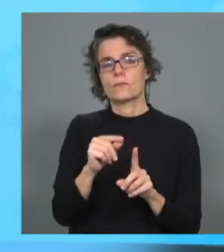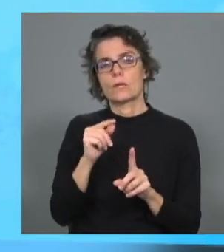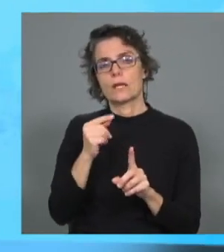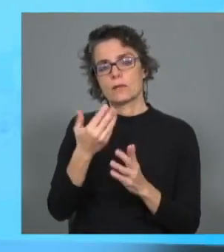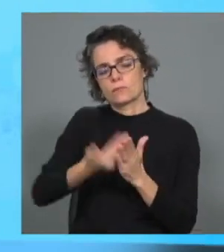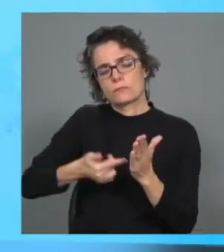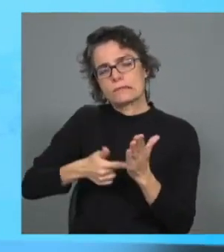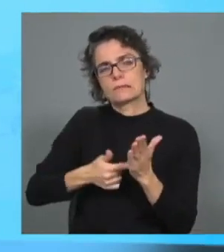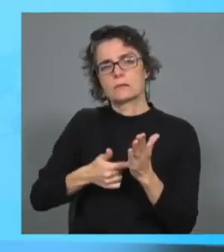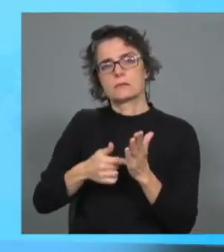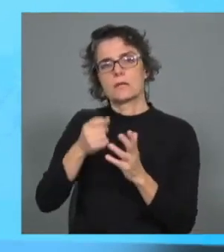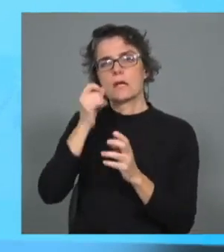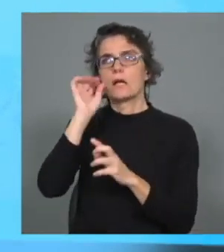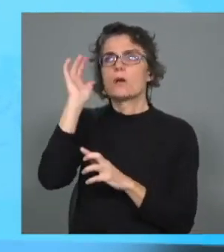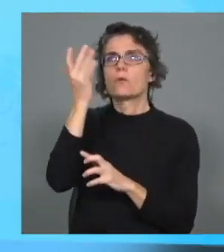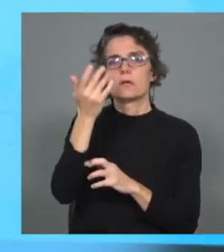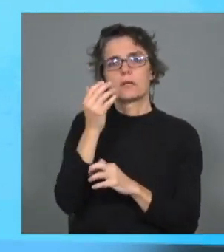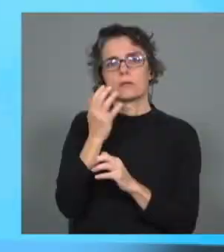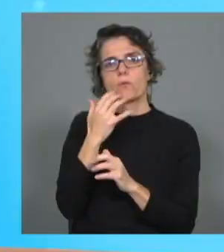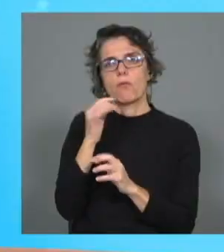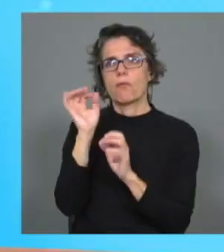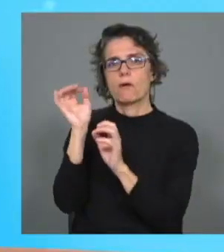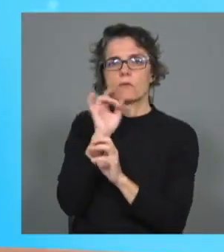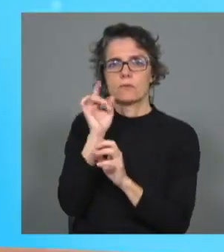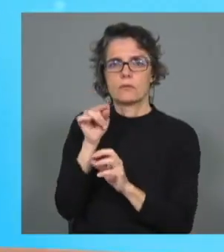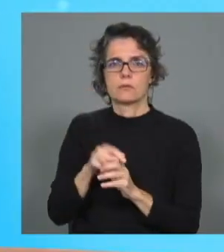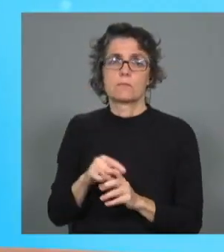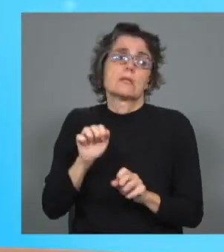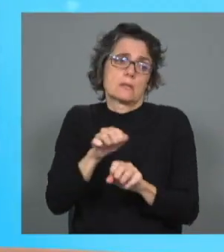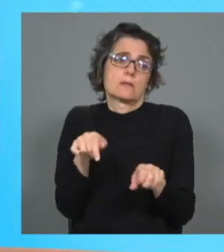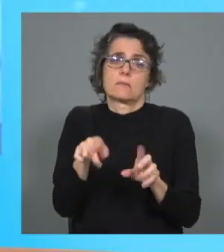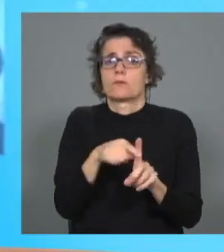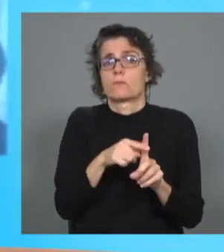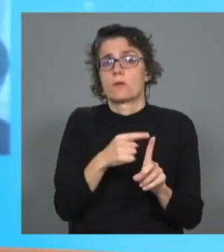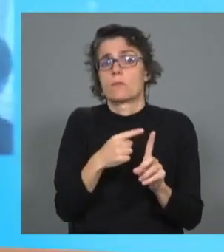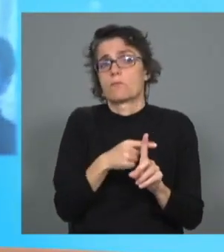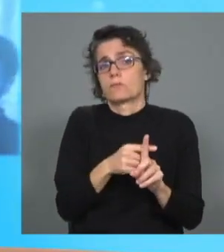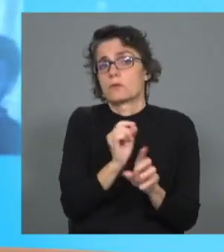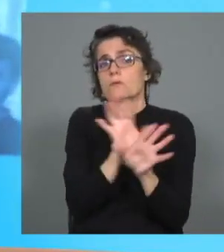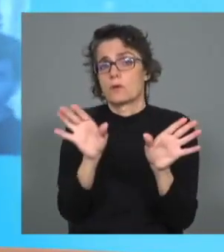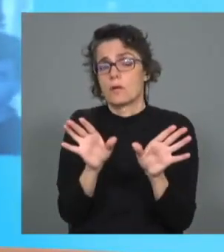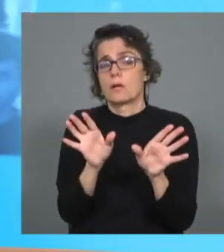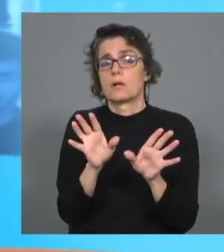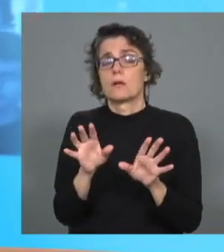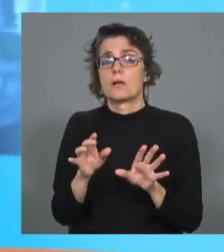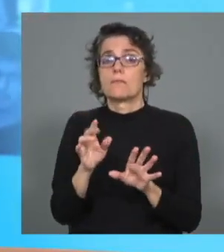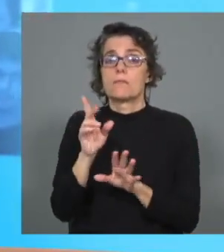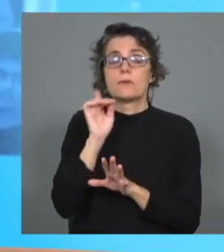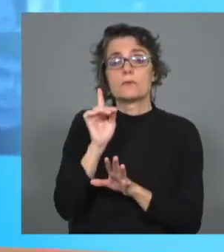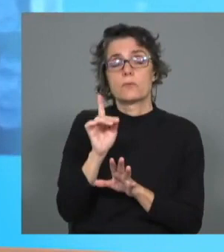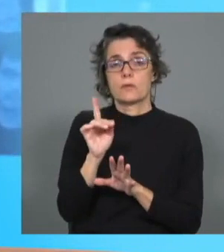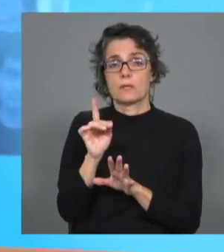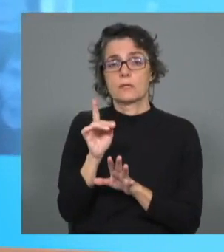e restaurar a natureza e os ecossistemas. É um aspecto positivo, ainda vem um bocadinho curto, ainda precisamos de mais um reconhecimento, não